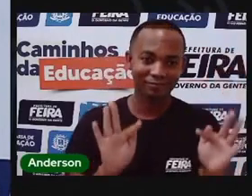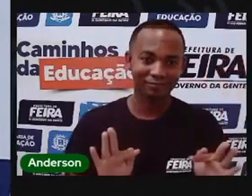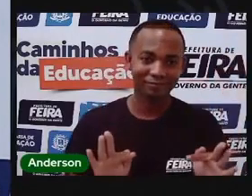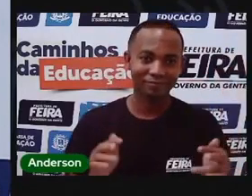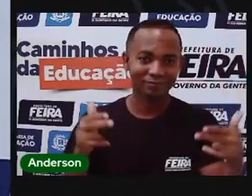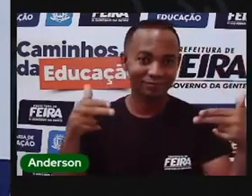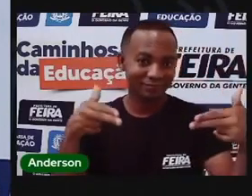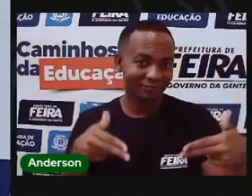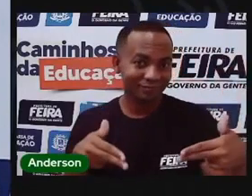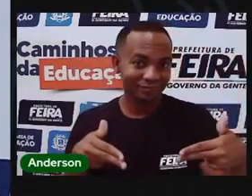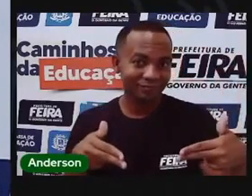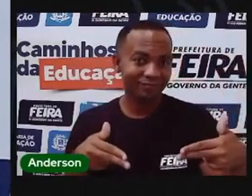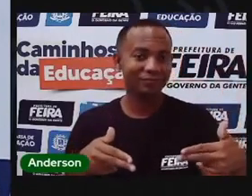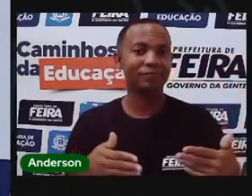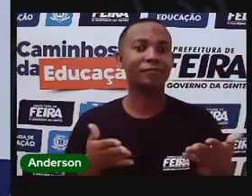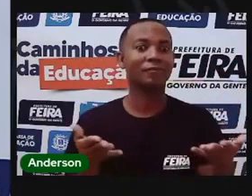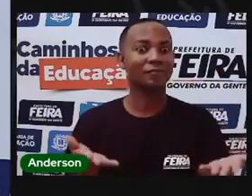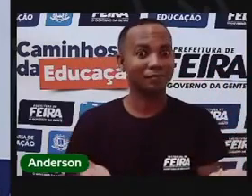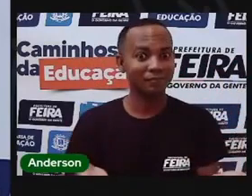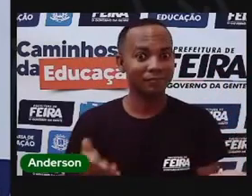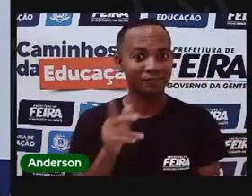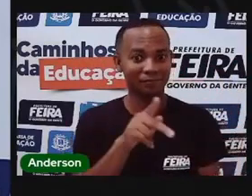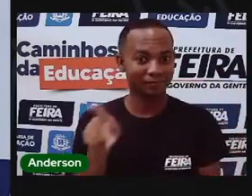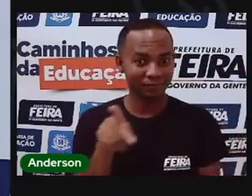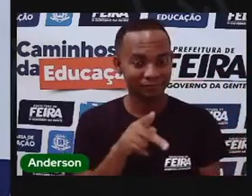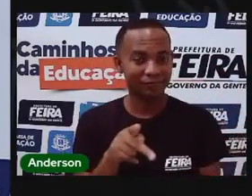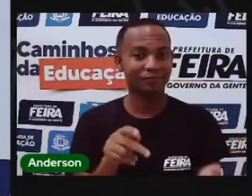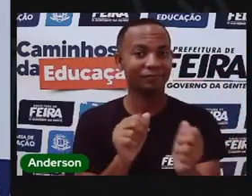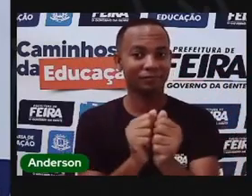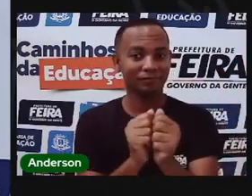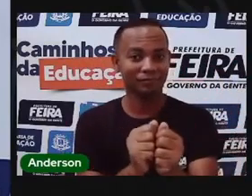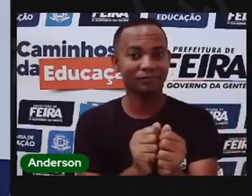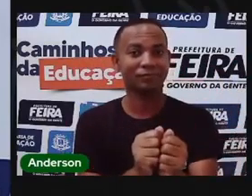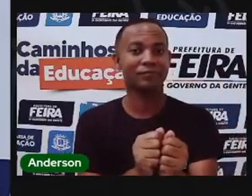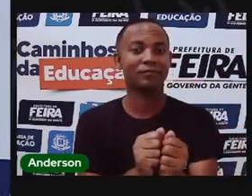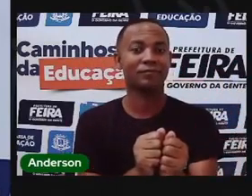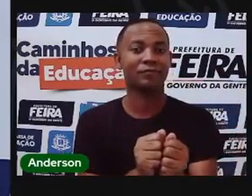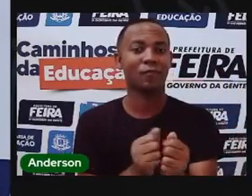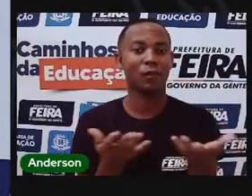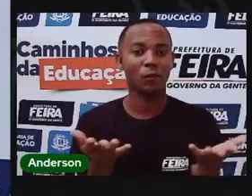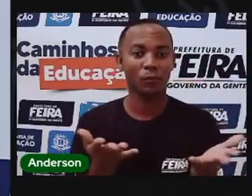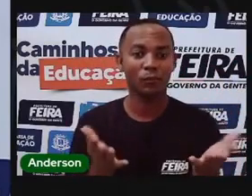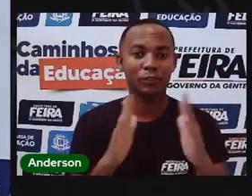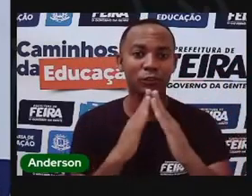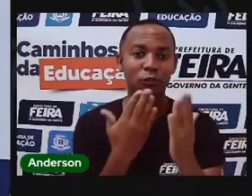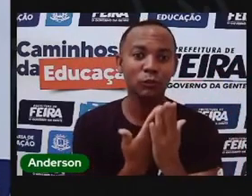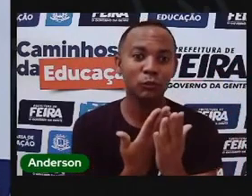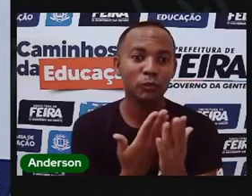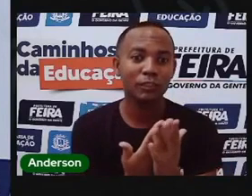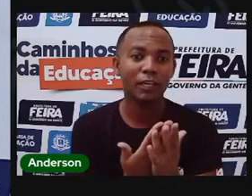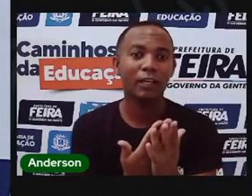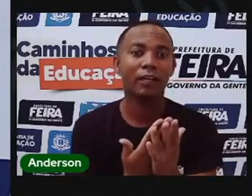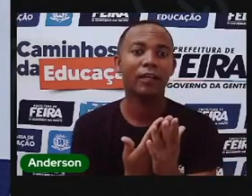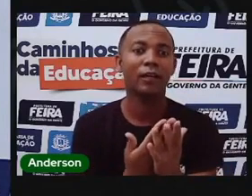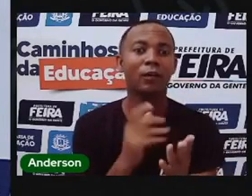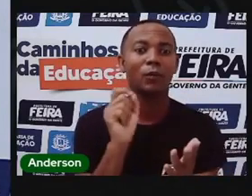Feliz em ver vocês aqui com a Promaria mais uma vez. Bom, o que que a gente vai estudar hoje? Vamos estudar uma coisa que todo